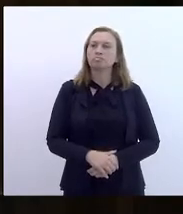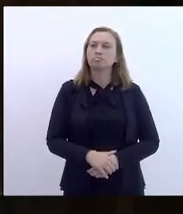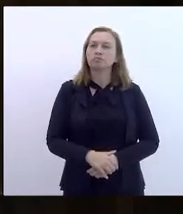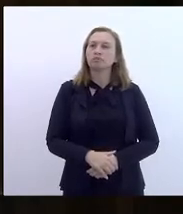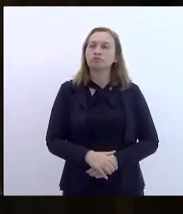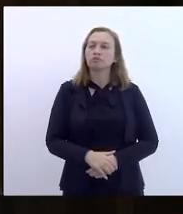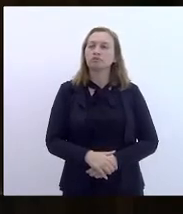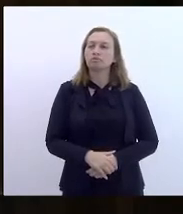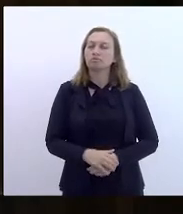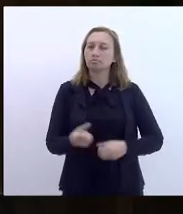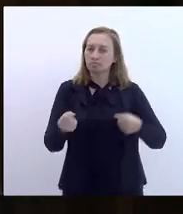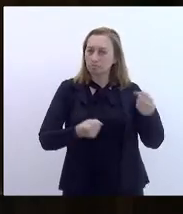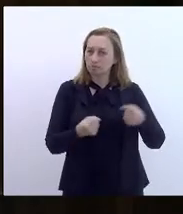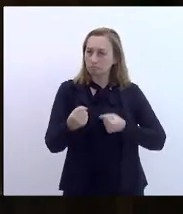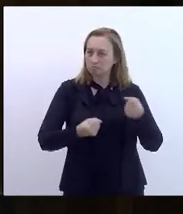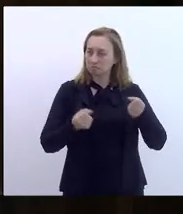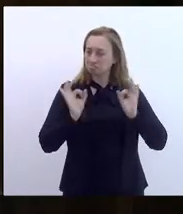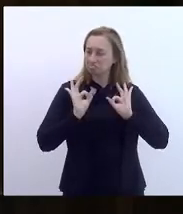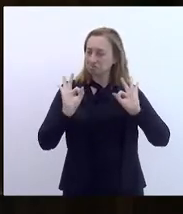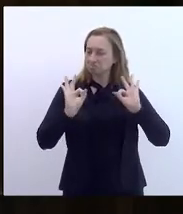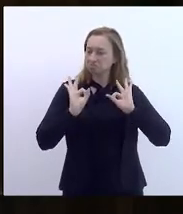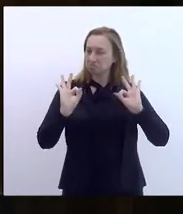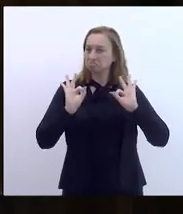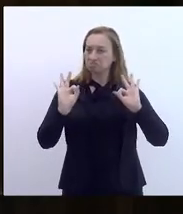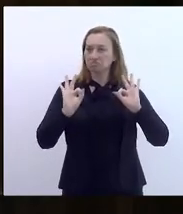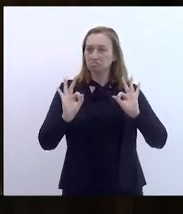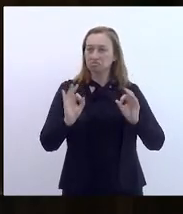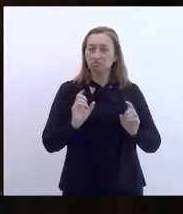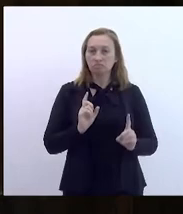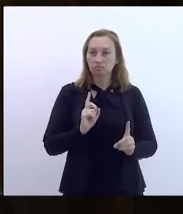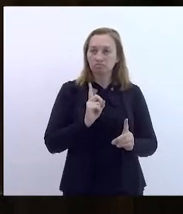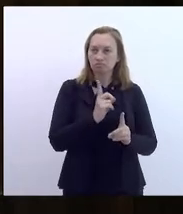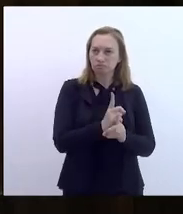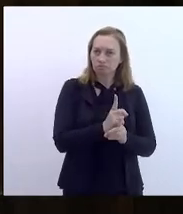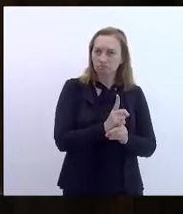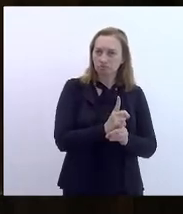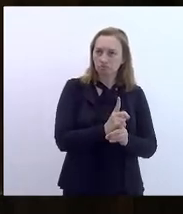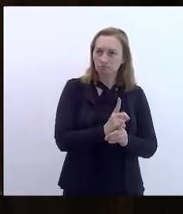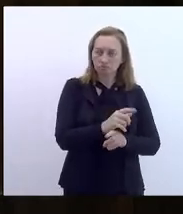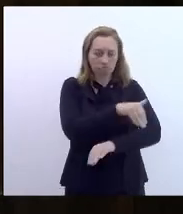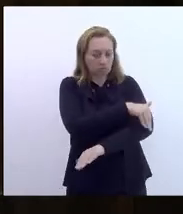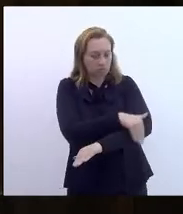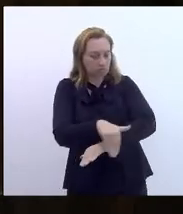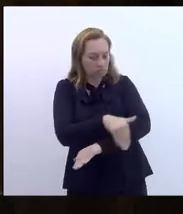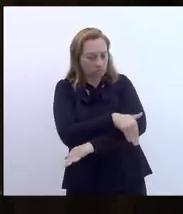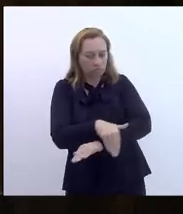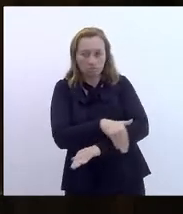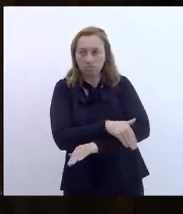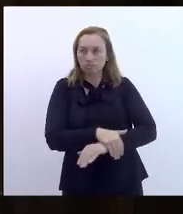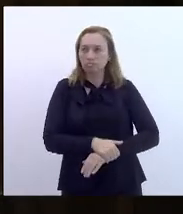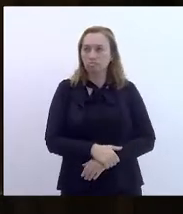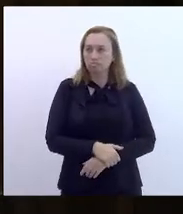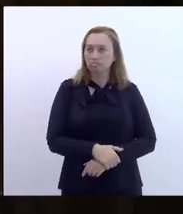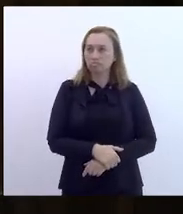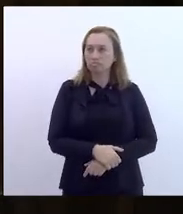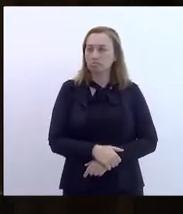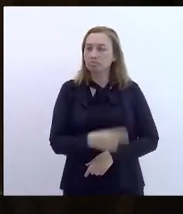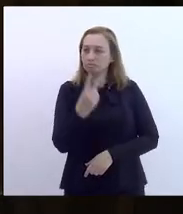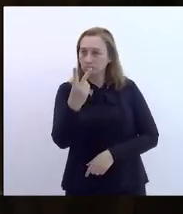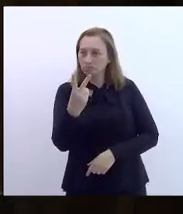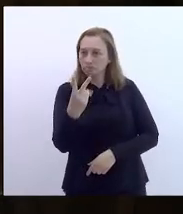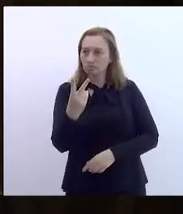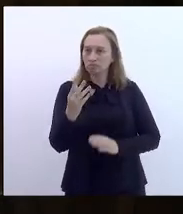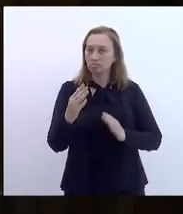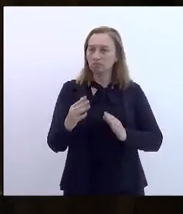vinha no seu carro de luxo e encontrou na Rua Dois